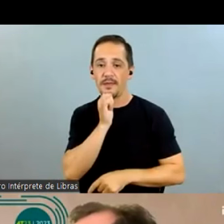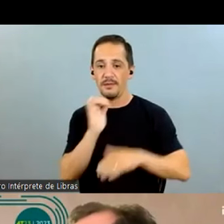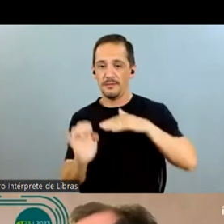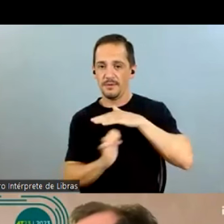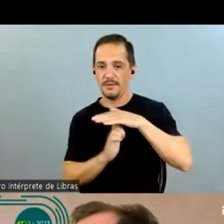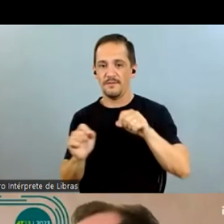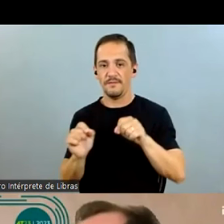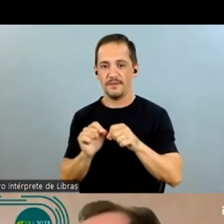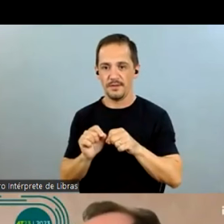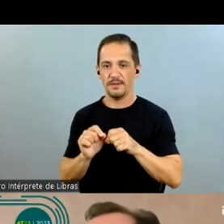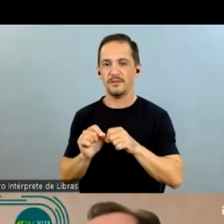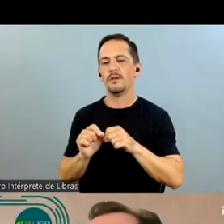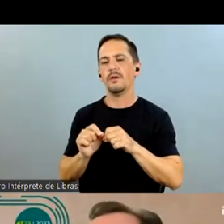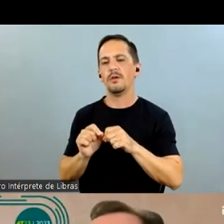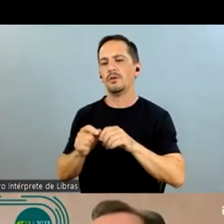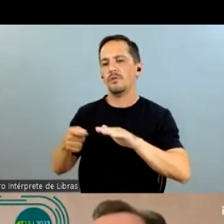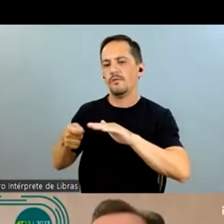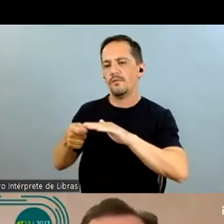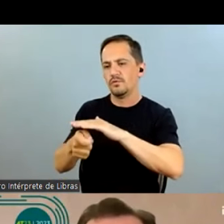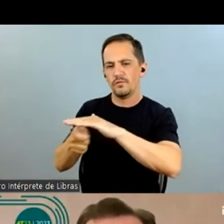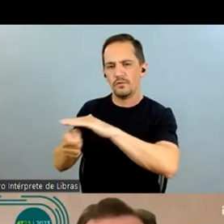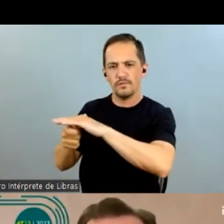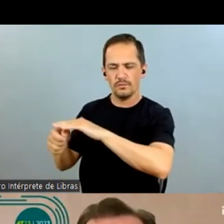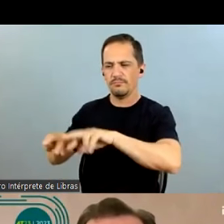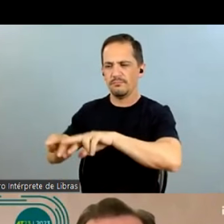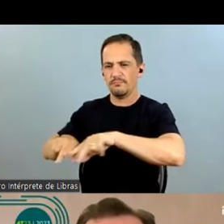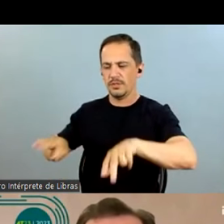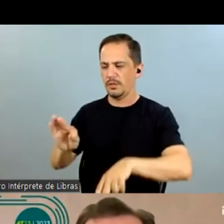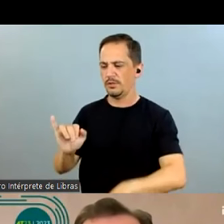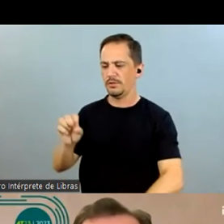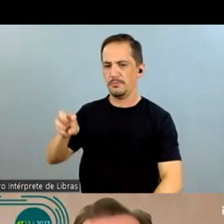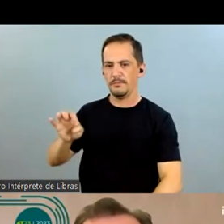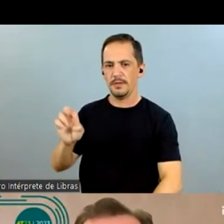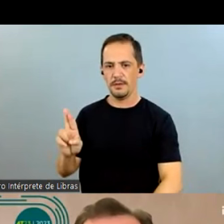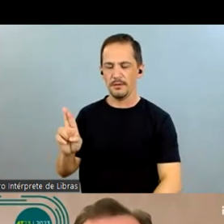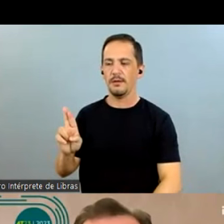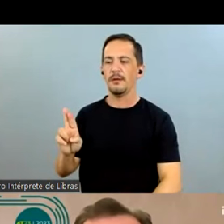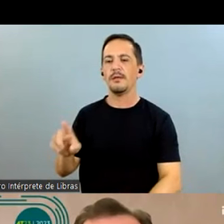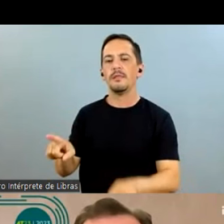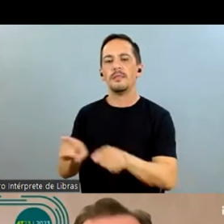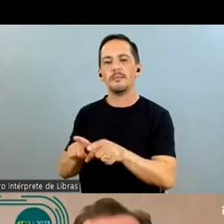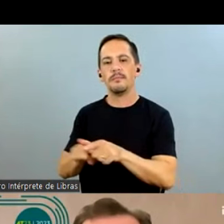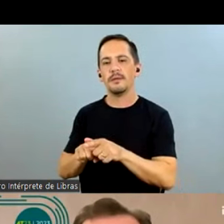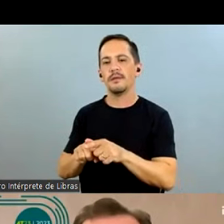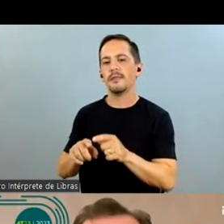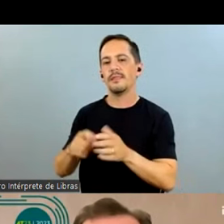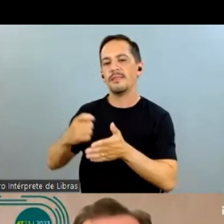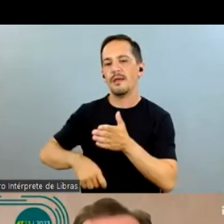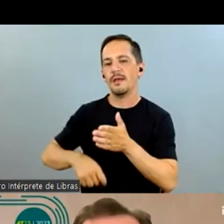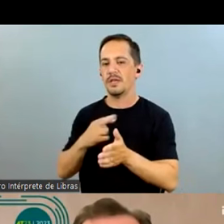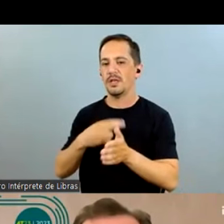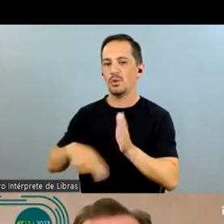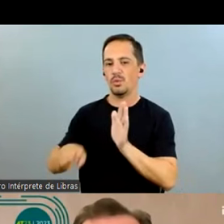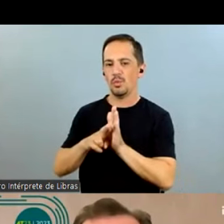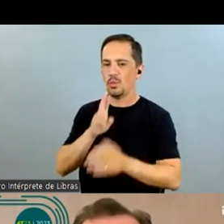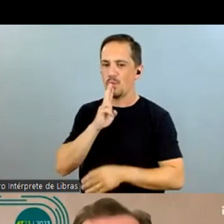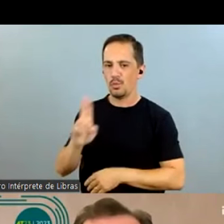de timber que investem nesse tipo de ativo florestal qual era expectativa da taxa de retorno que eles estão tendo e por isso que acabou